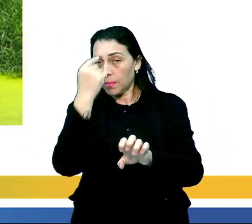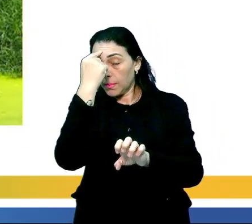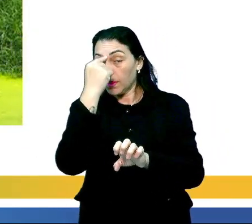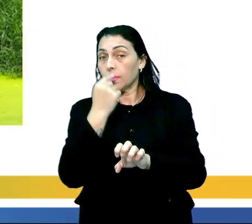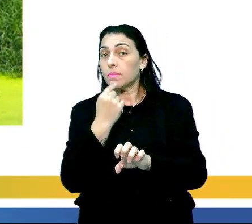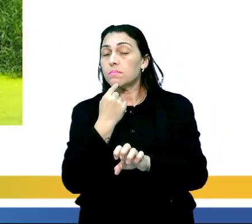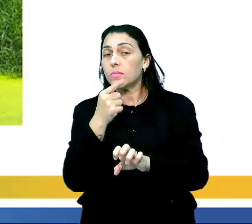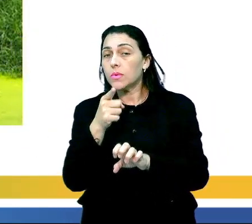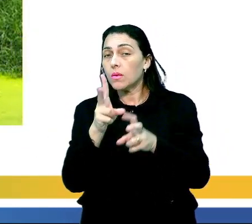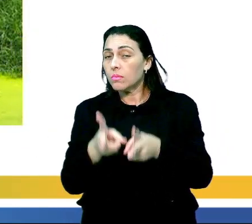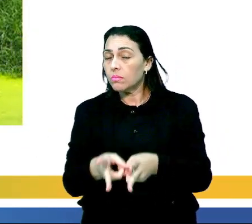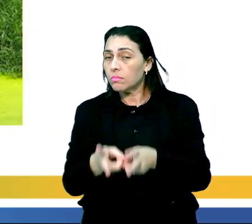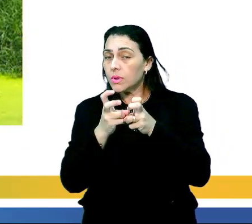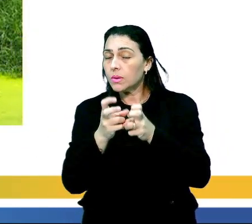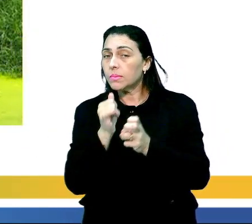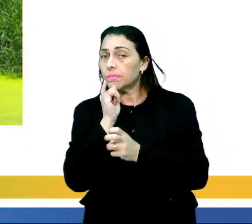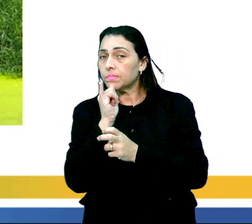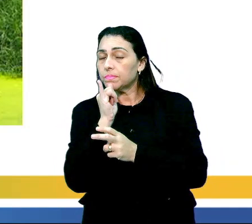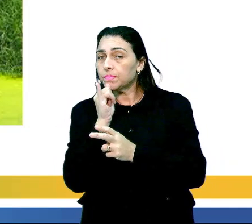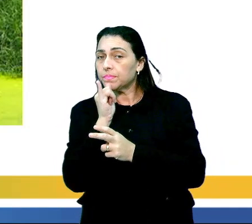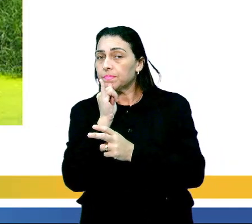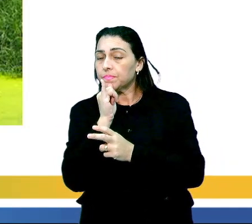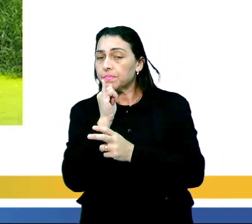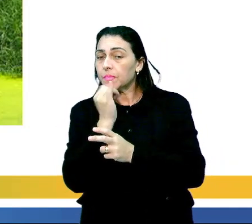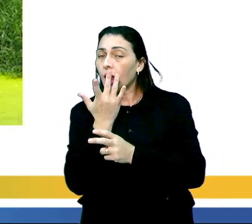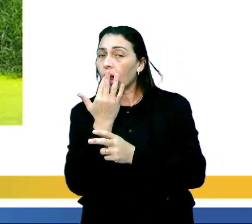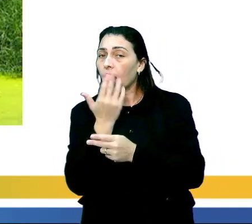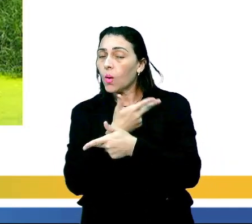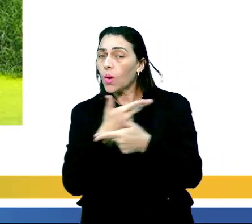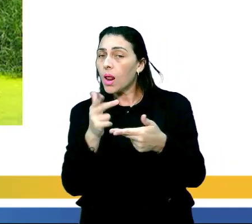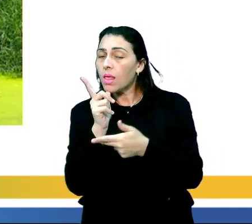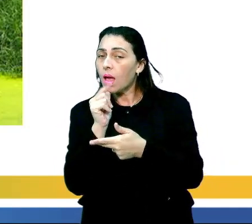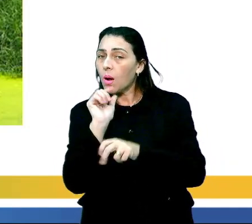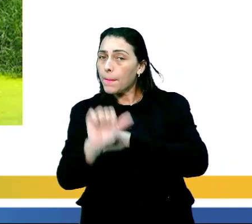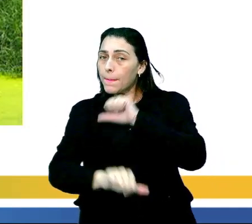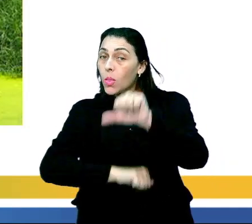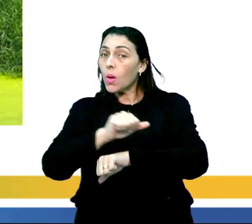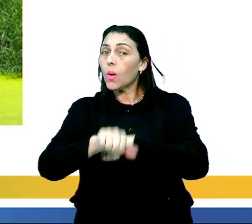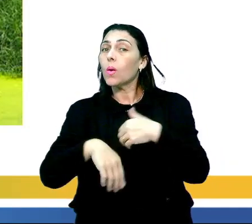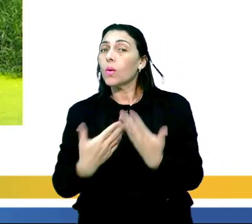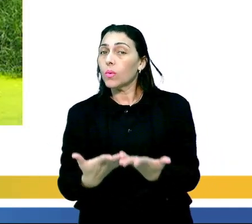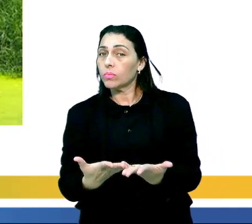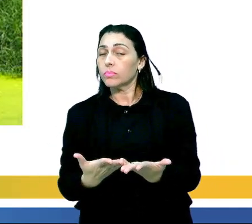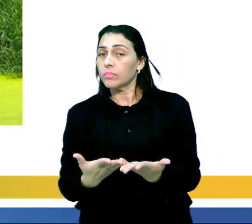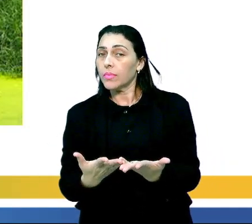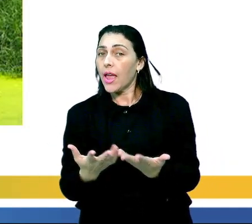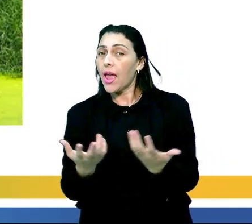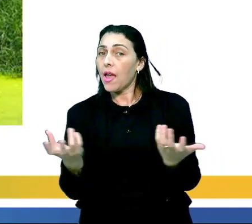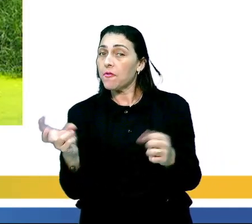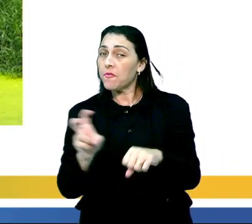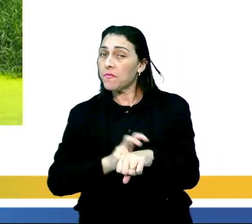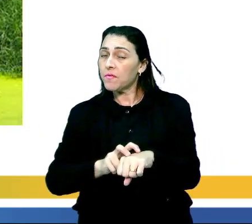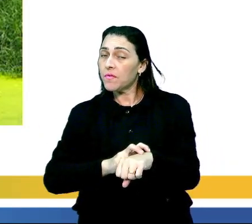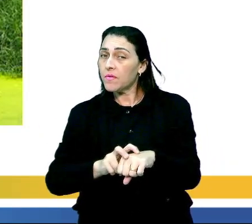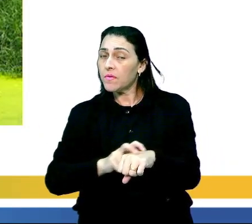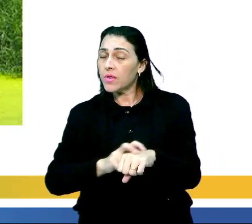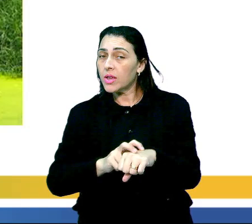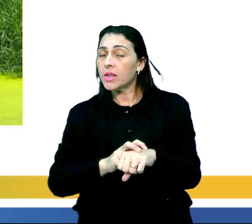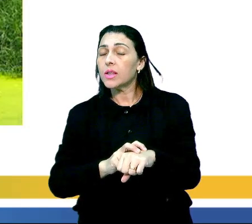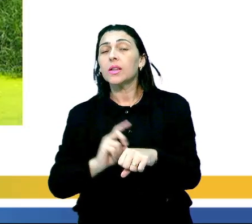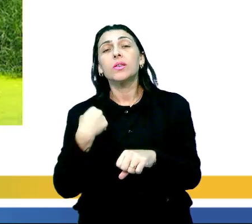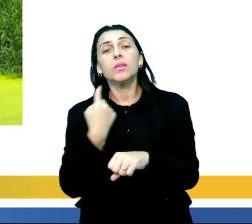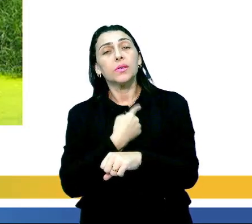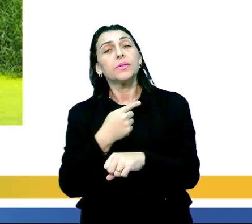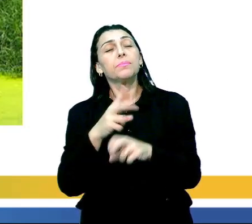imagem e vocês vão observar, por exemplo, que a coloração da água nesse ambiente mudou totalmente. Então, a